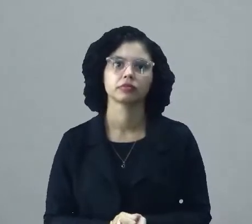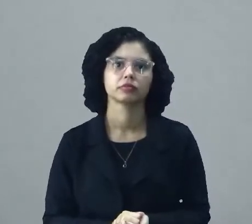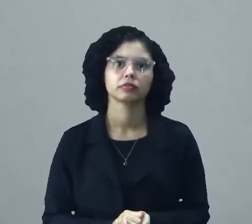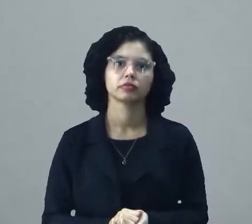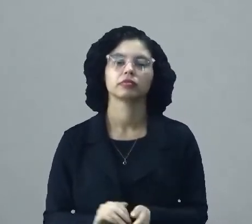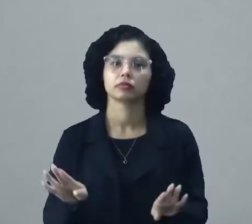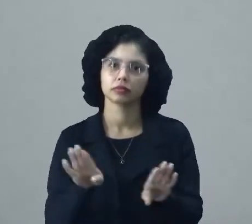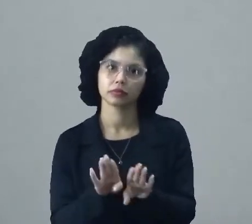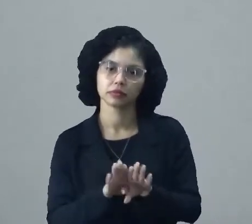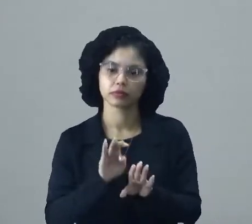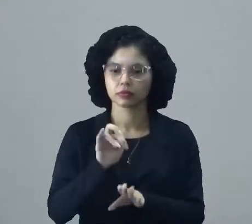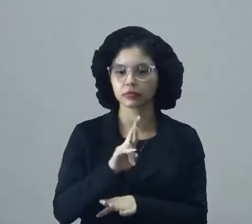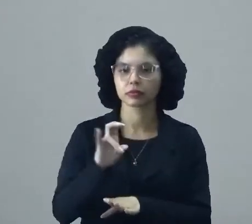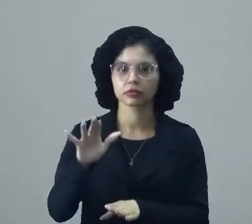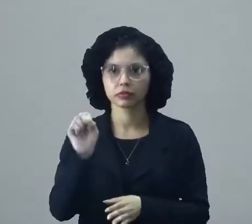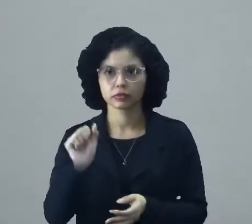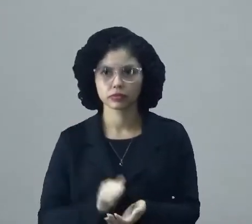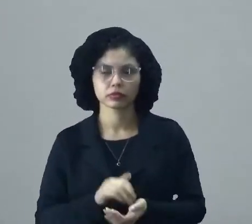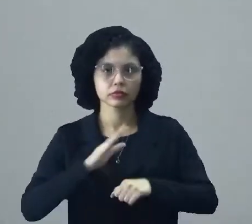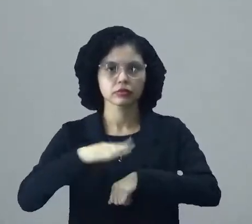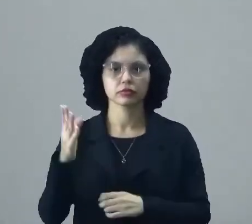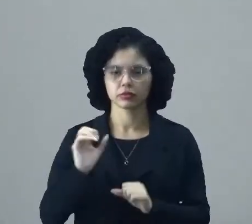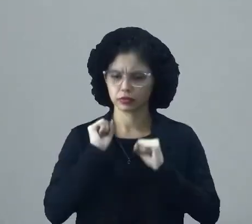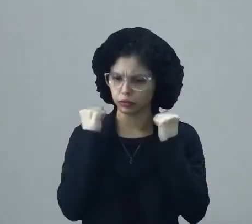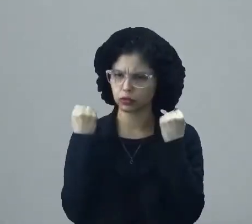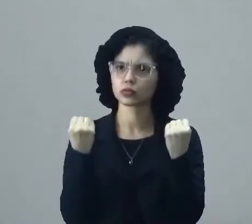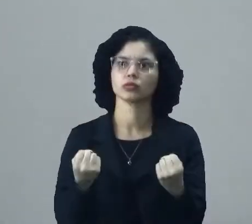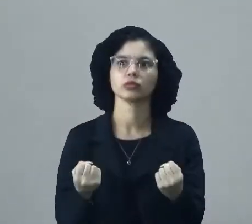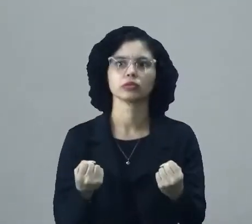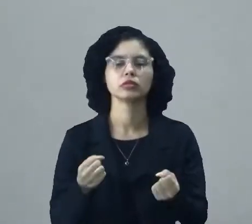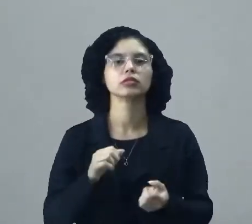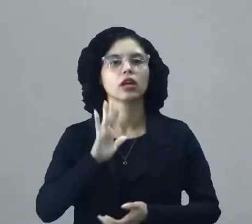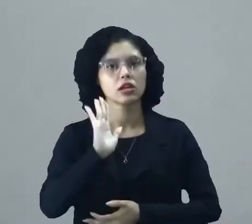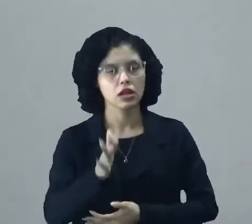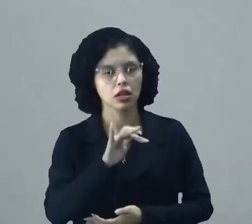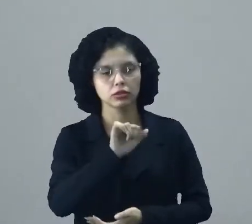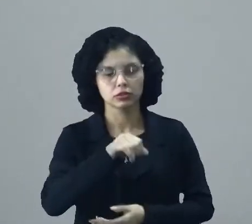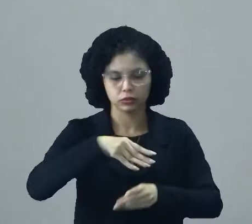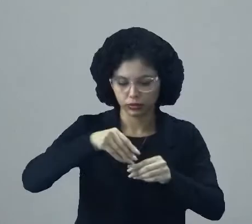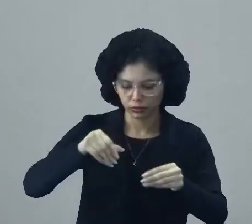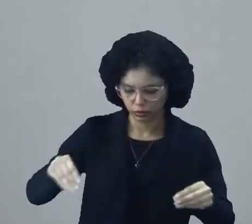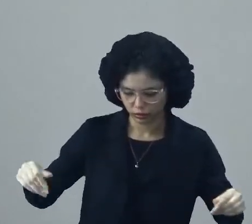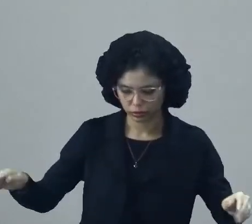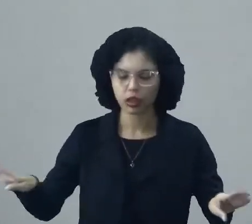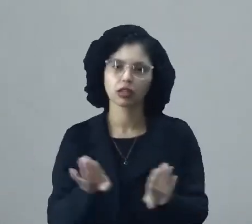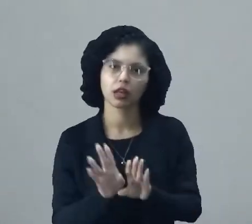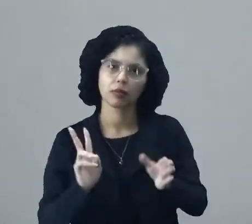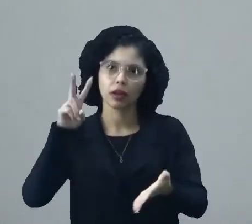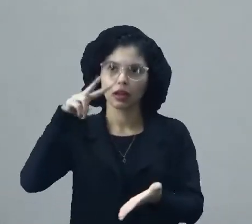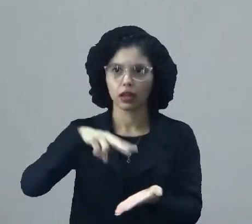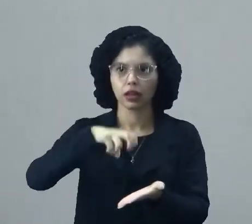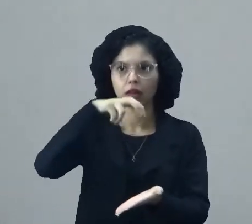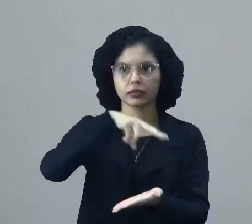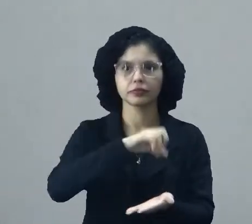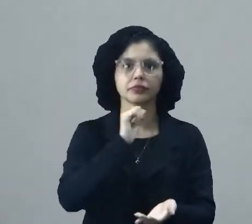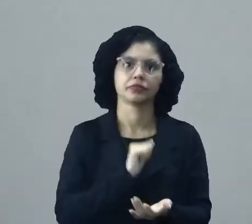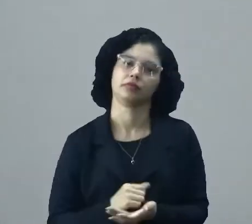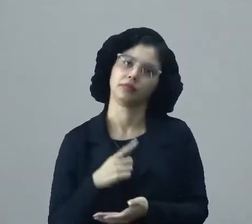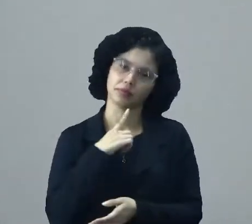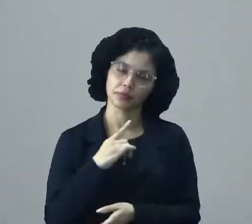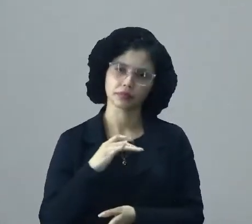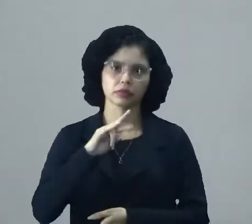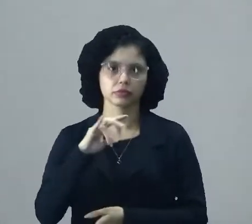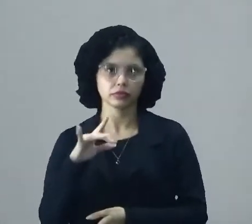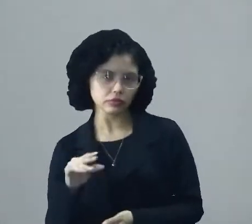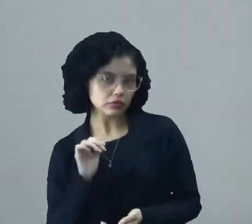barras assimétricas, a gente tem um trabalho um pouco mais de força. Já no solo, que são aquelas performances que a gente faz mais salto, tem o rolamento, mas tem impulsão,